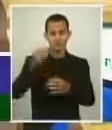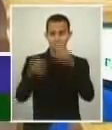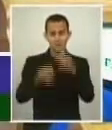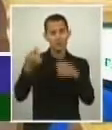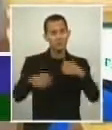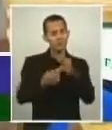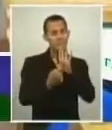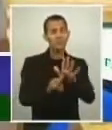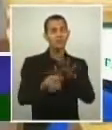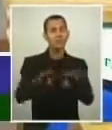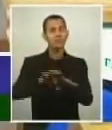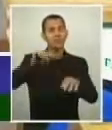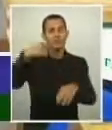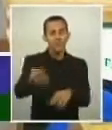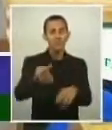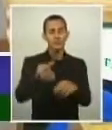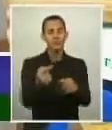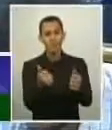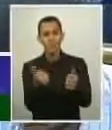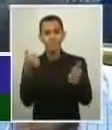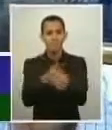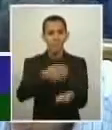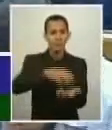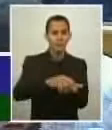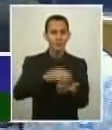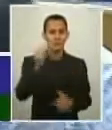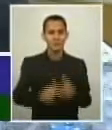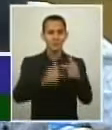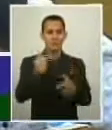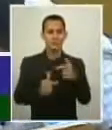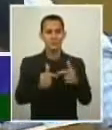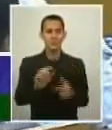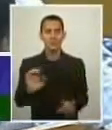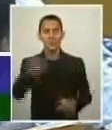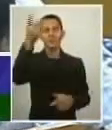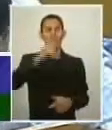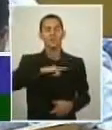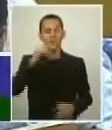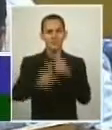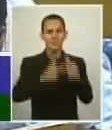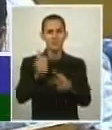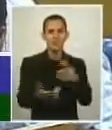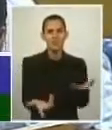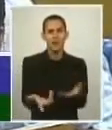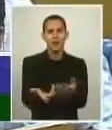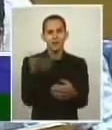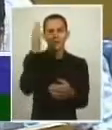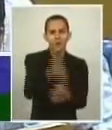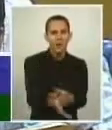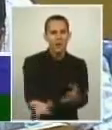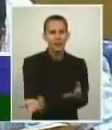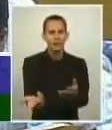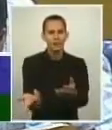justiças depois ele se aproximando do movimento operário decide ter uma atuação mais direta